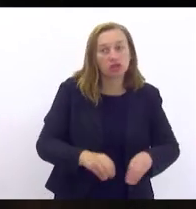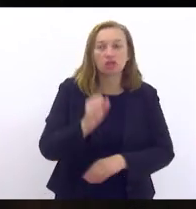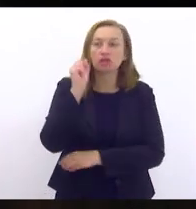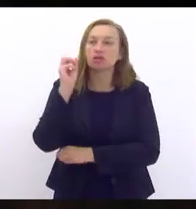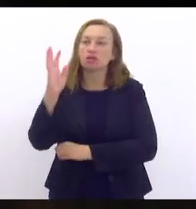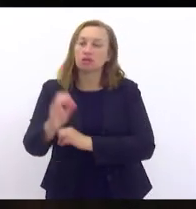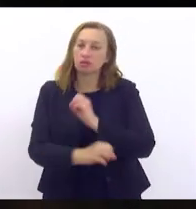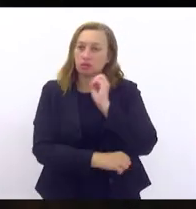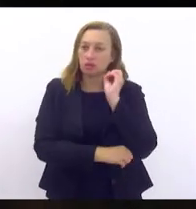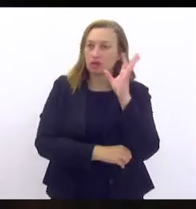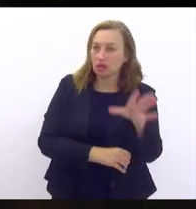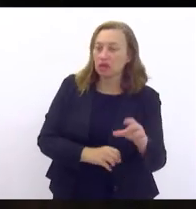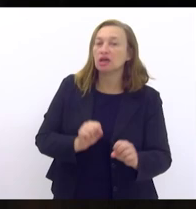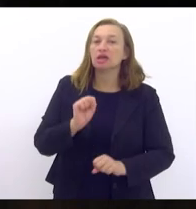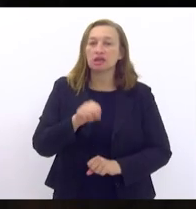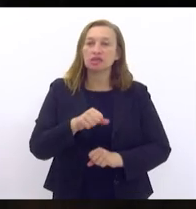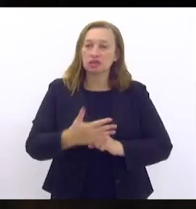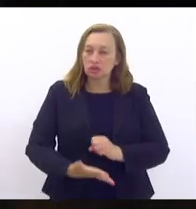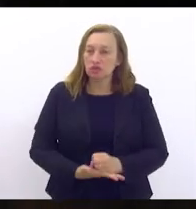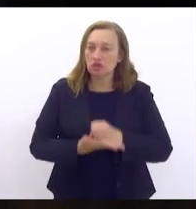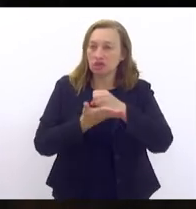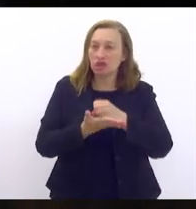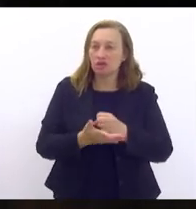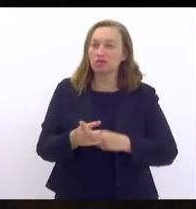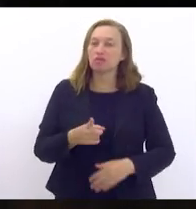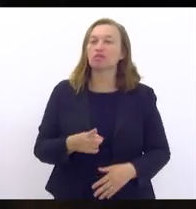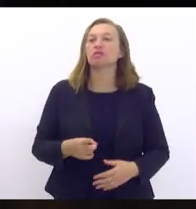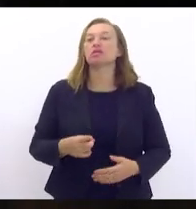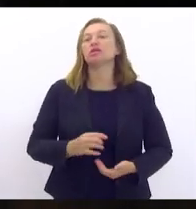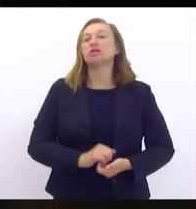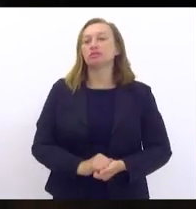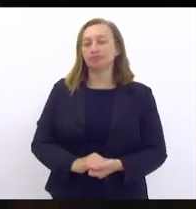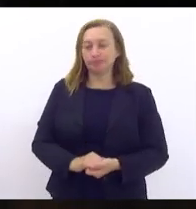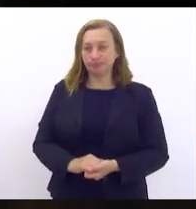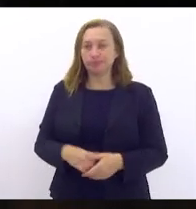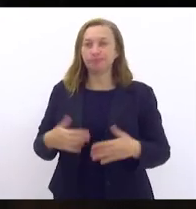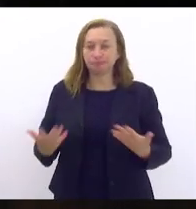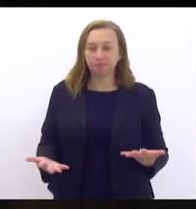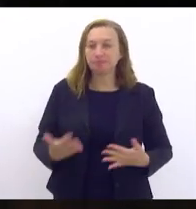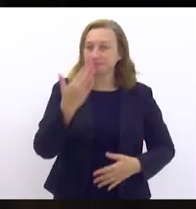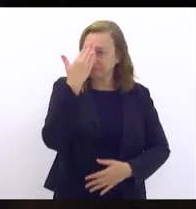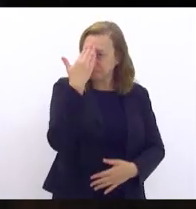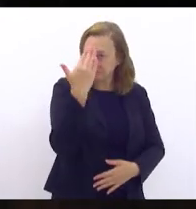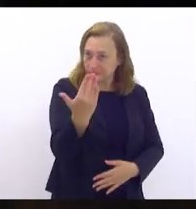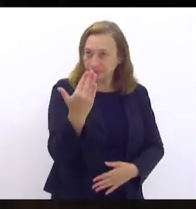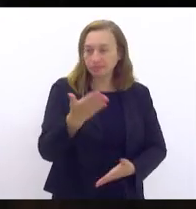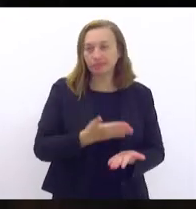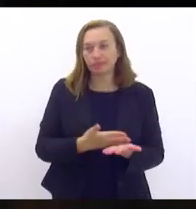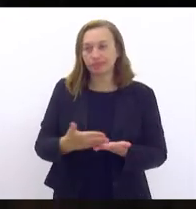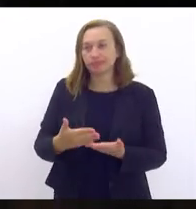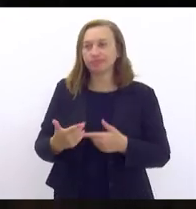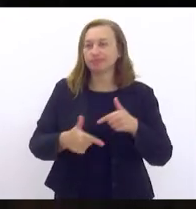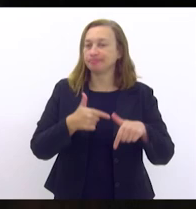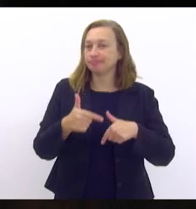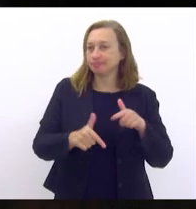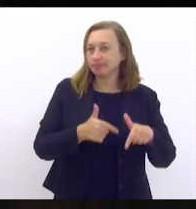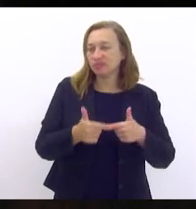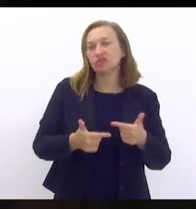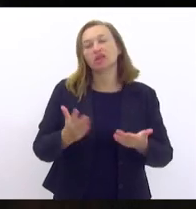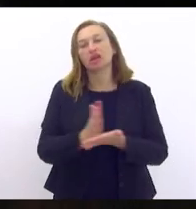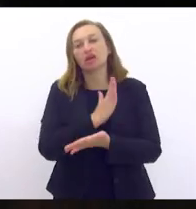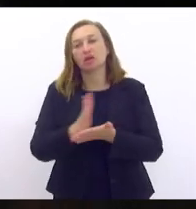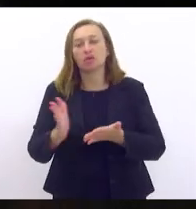sustentável para o resto das nossas vidas né Então queria agradecer a gente tá iniciando os trabalhos vão ter algumas